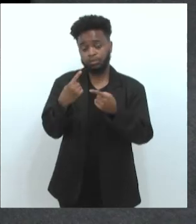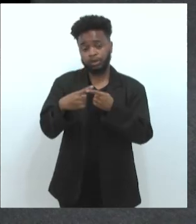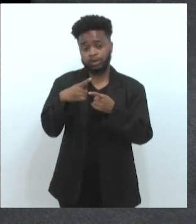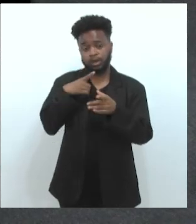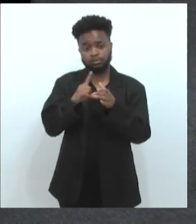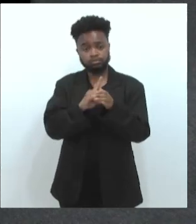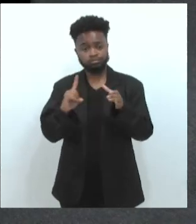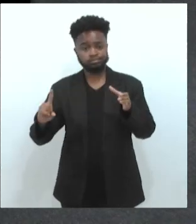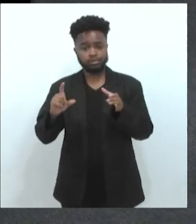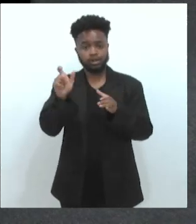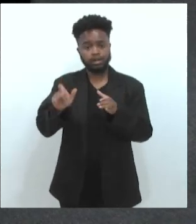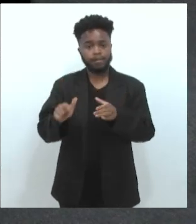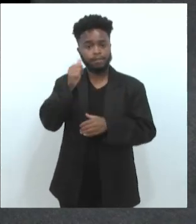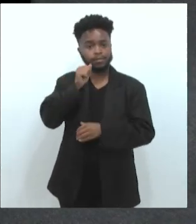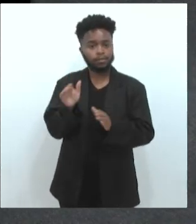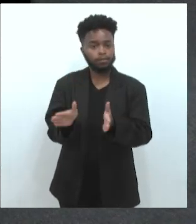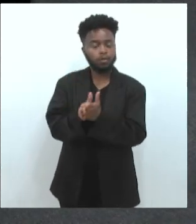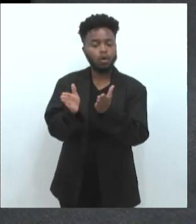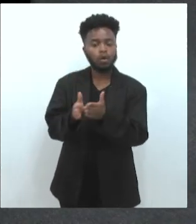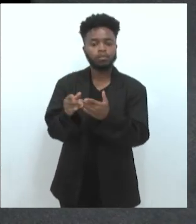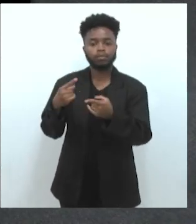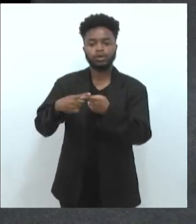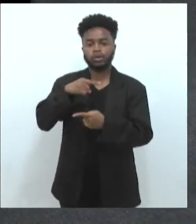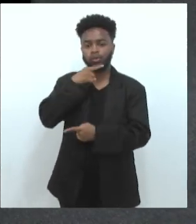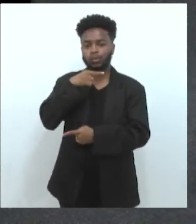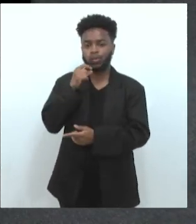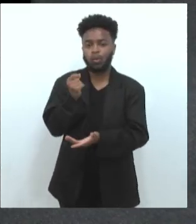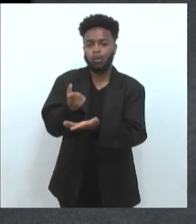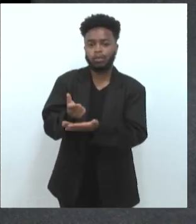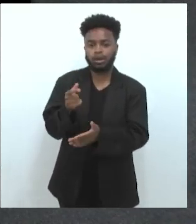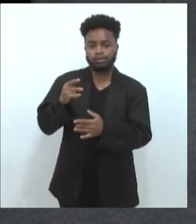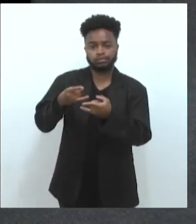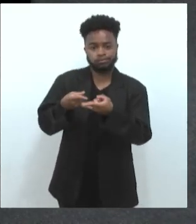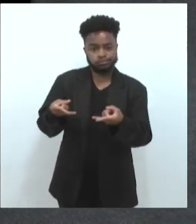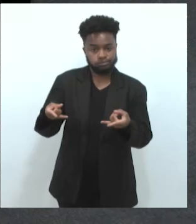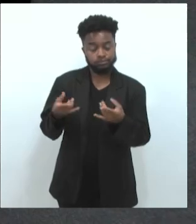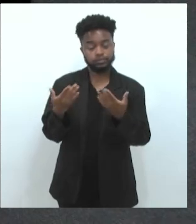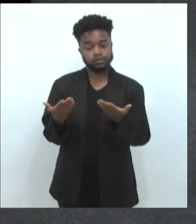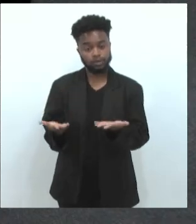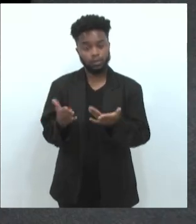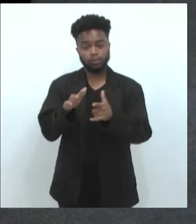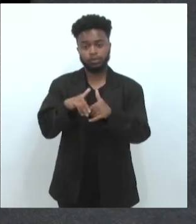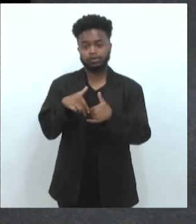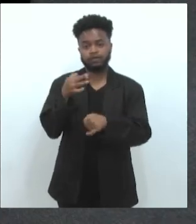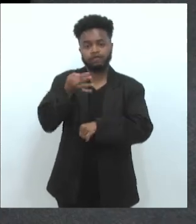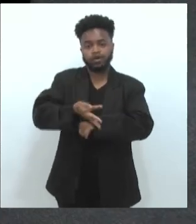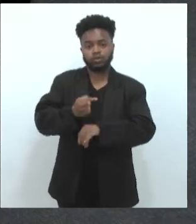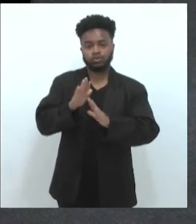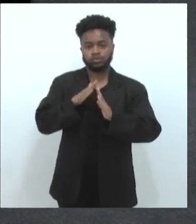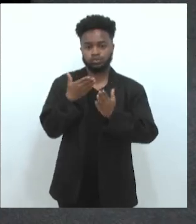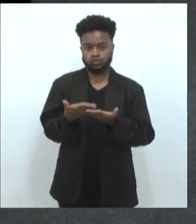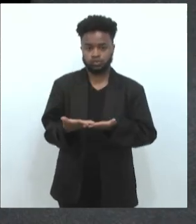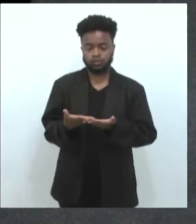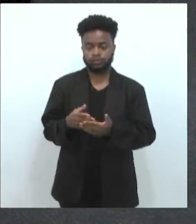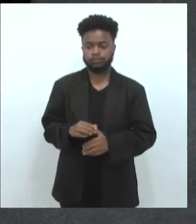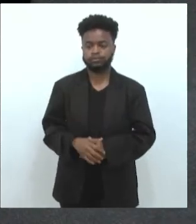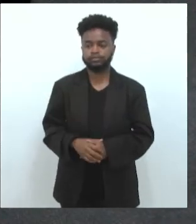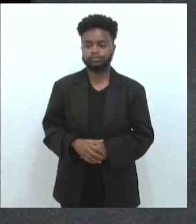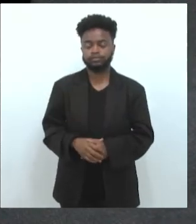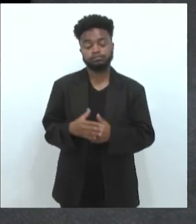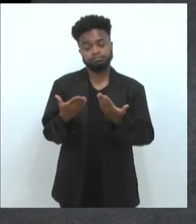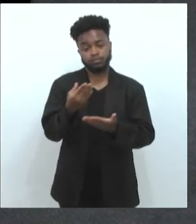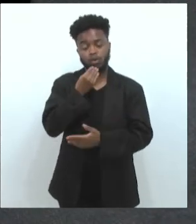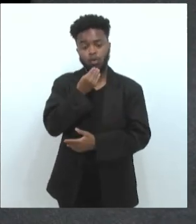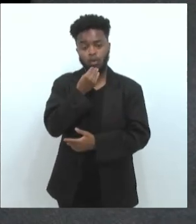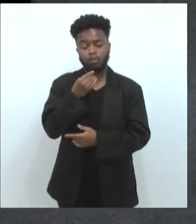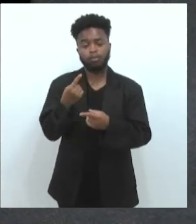jovens meninas pobres que não conseguem comprar o absorvente e, portanto, não vai à aula, né? Obviamente, porque